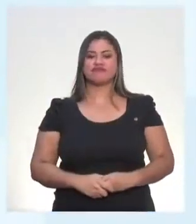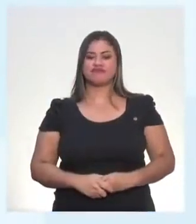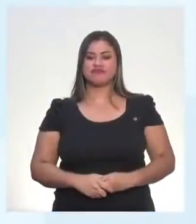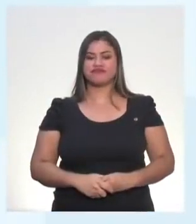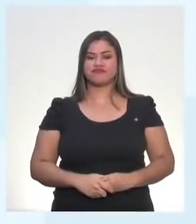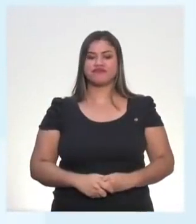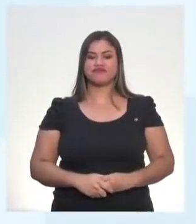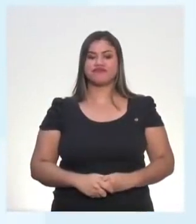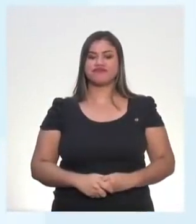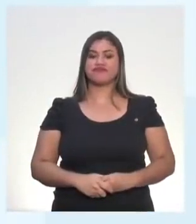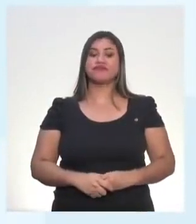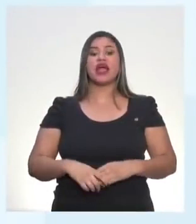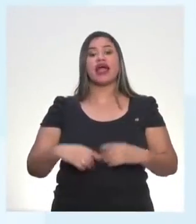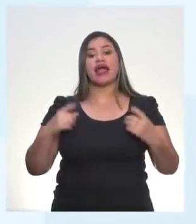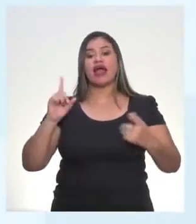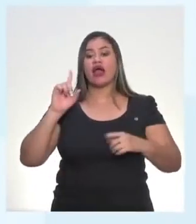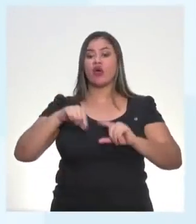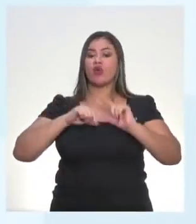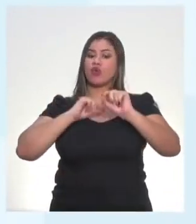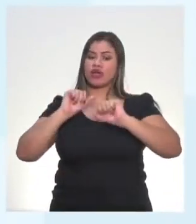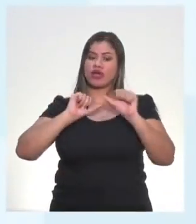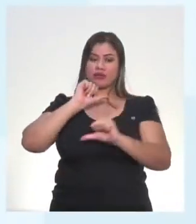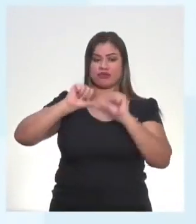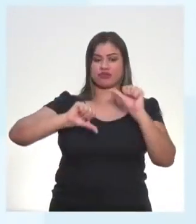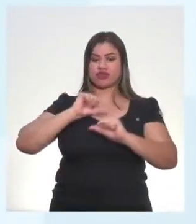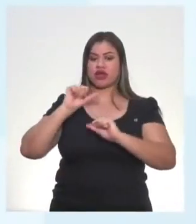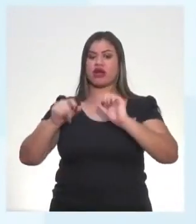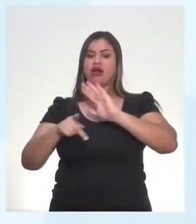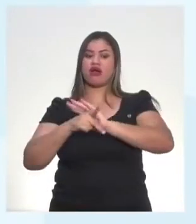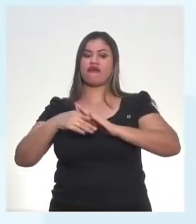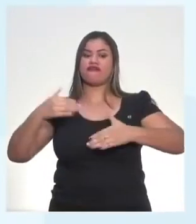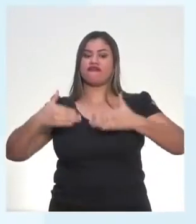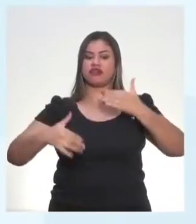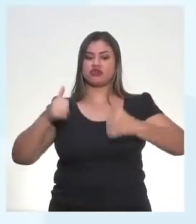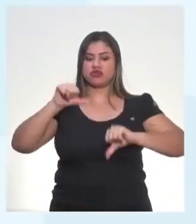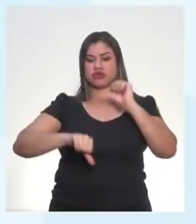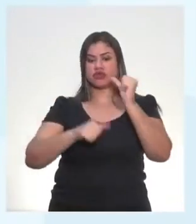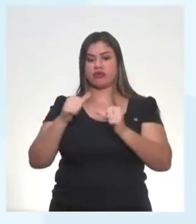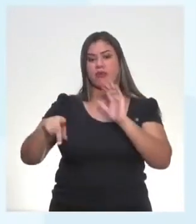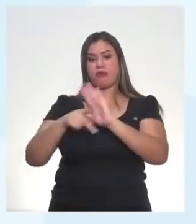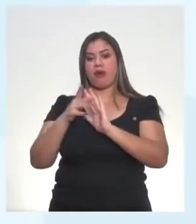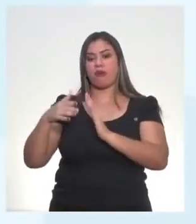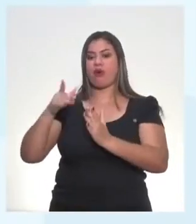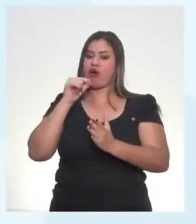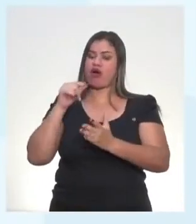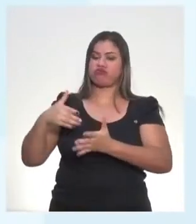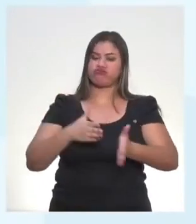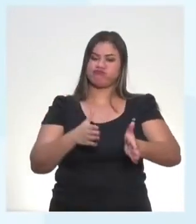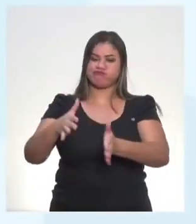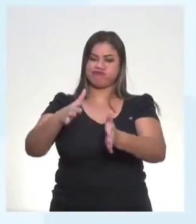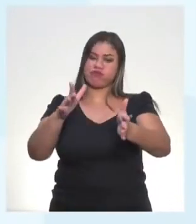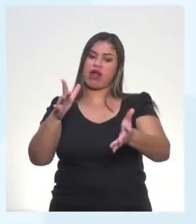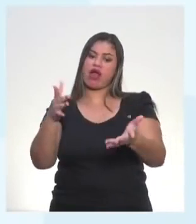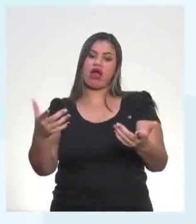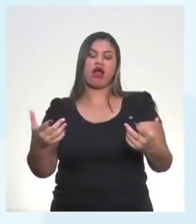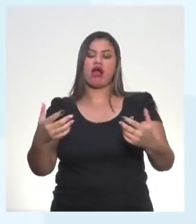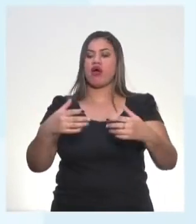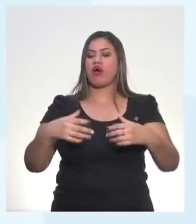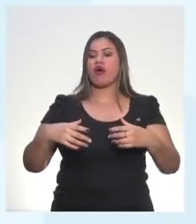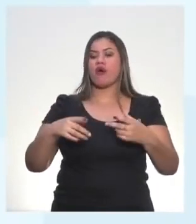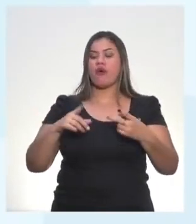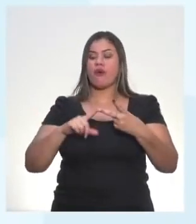Poluição hídrica ou poluição das águas corresponde à mudança das propriedades físico-químicas de um curso de água, um rio, um lago,